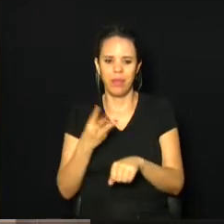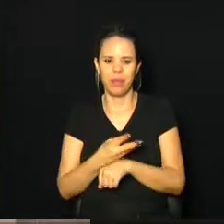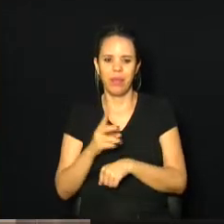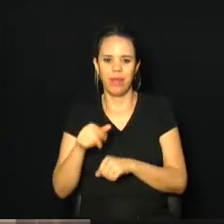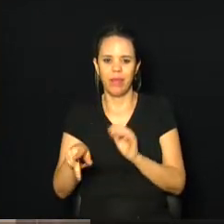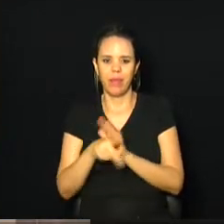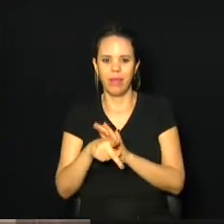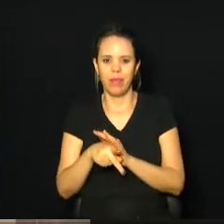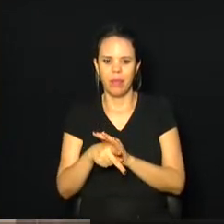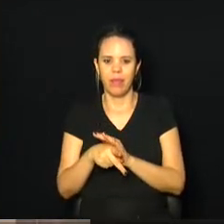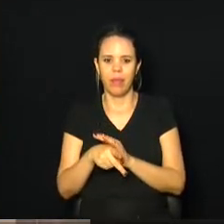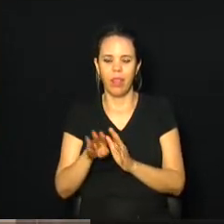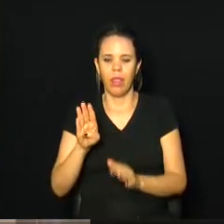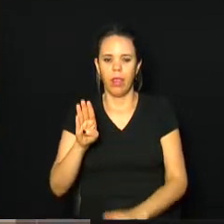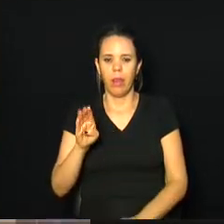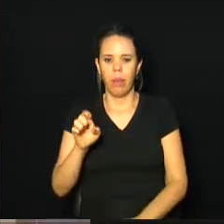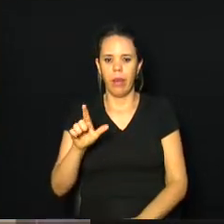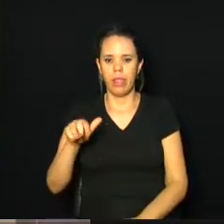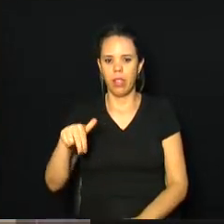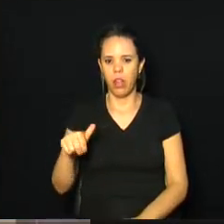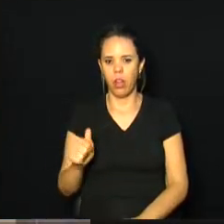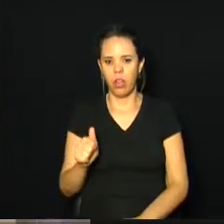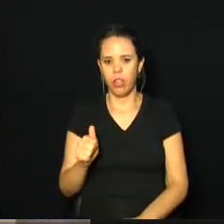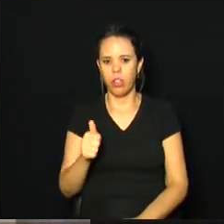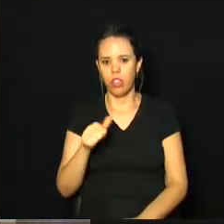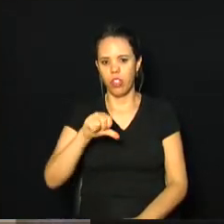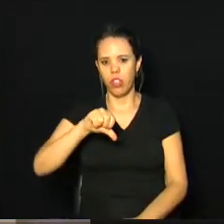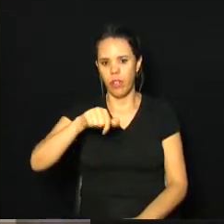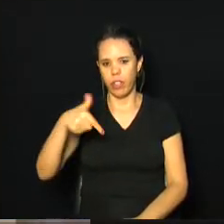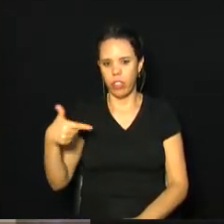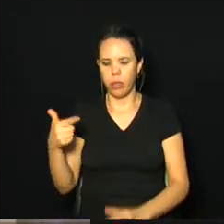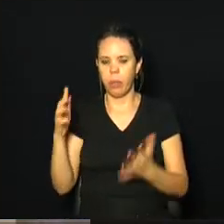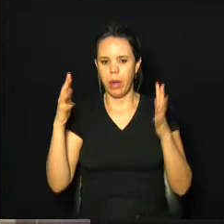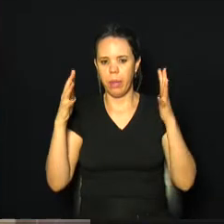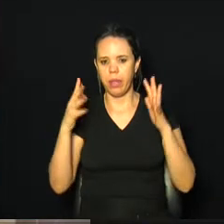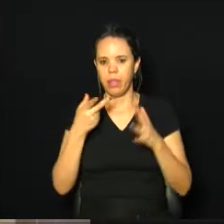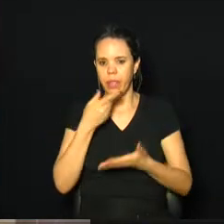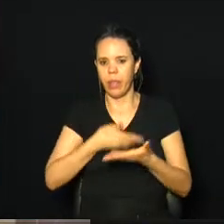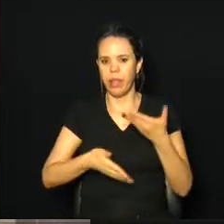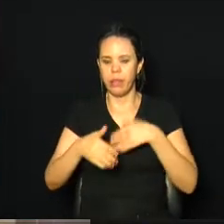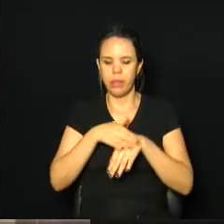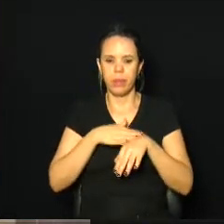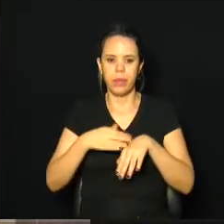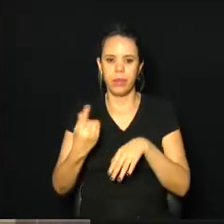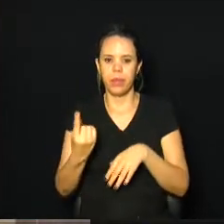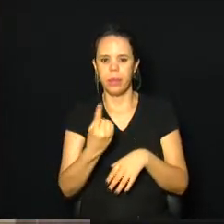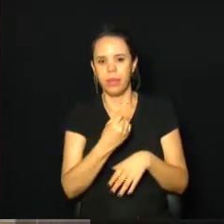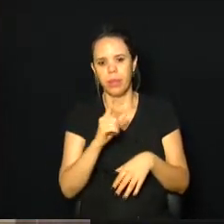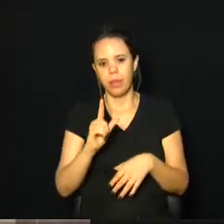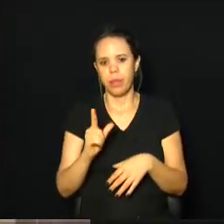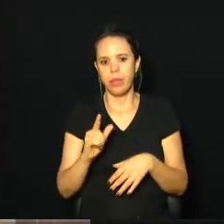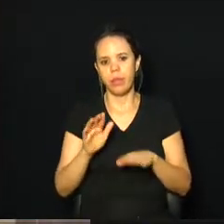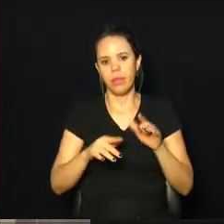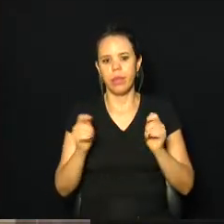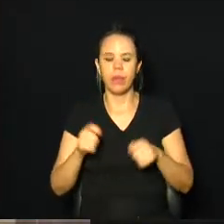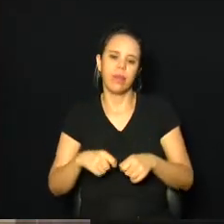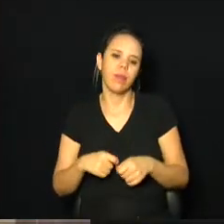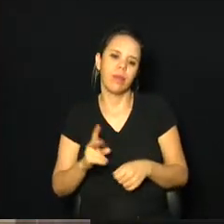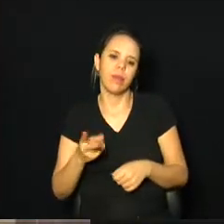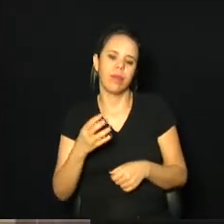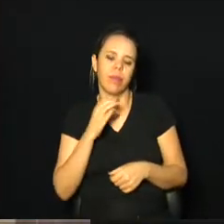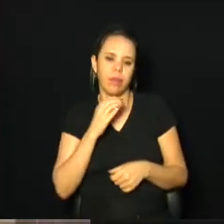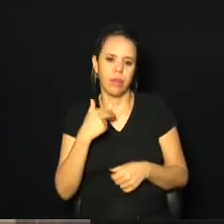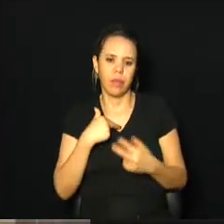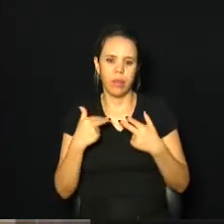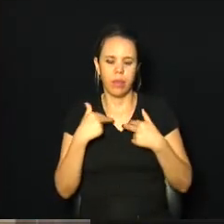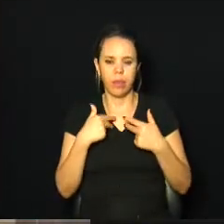é Barcelona 92, todo mundo se fala, dá parabéns e tal. Cada um, lógico, à medida do possível, porque está sempre correndo